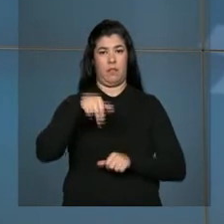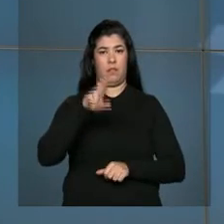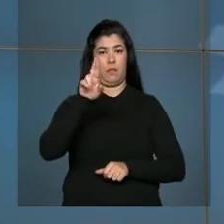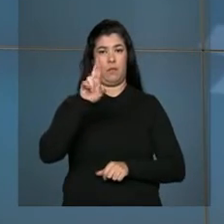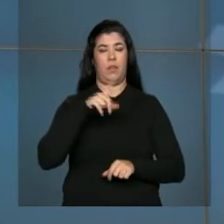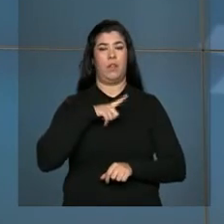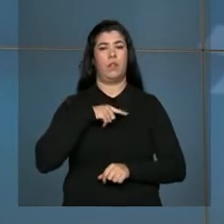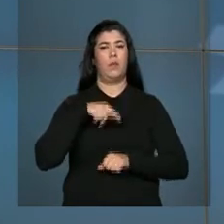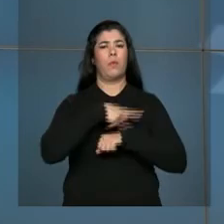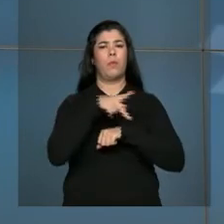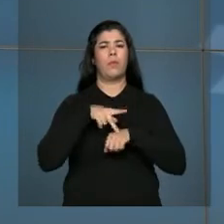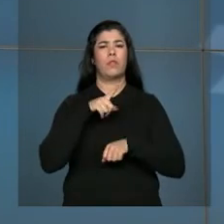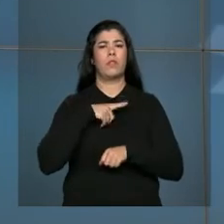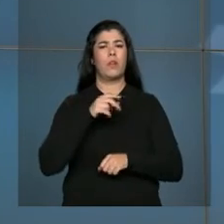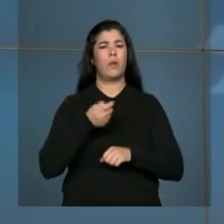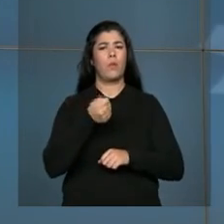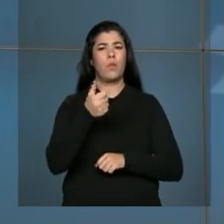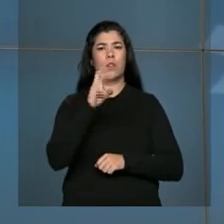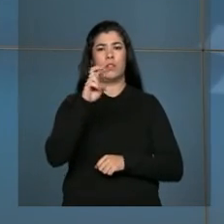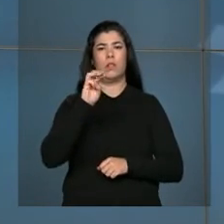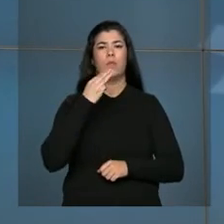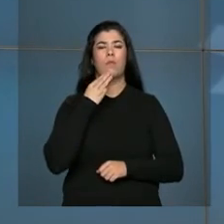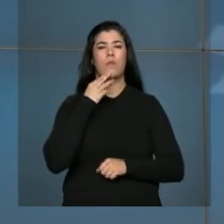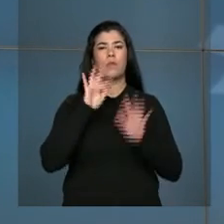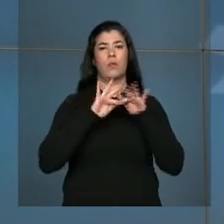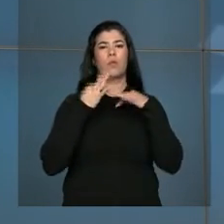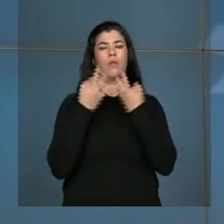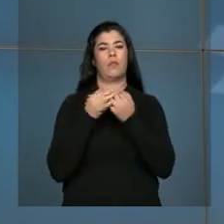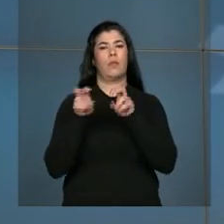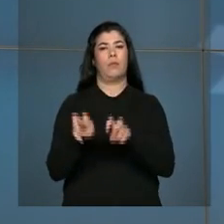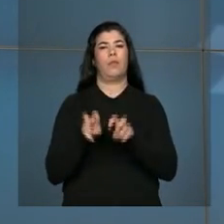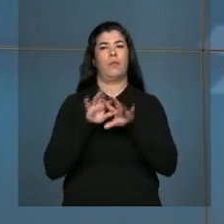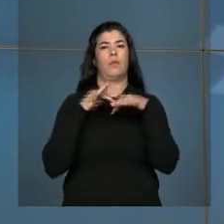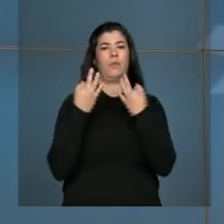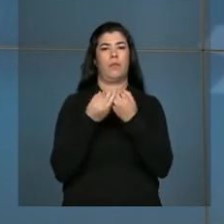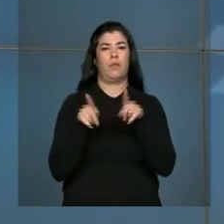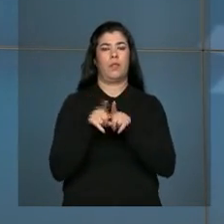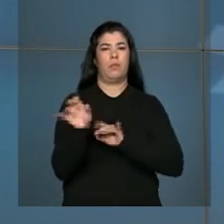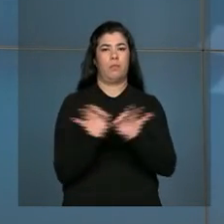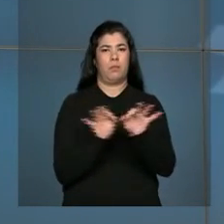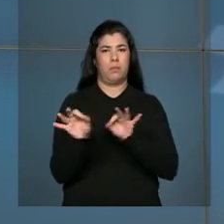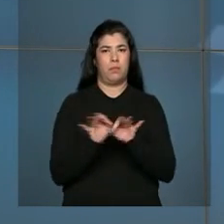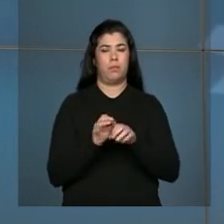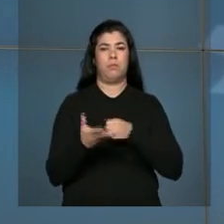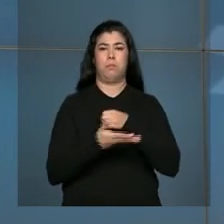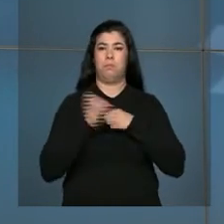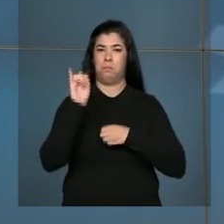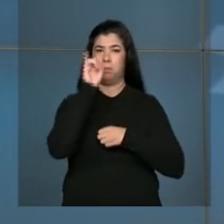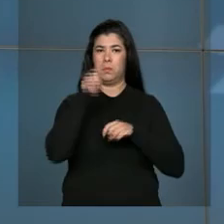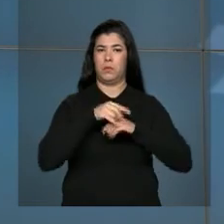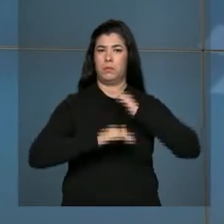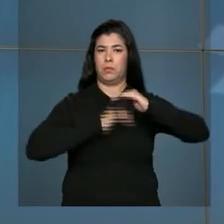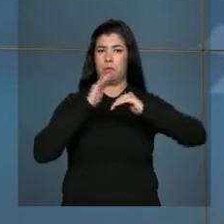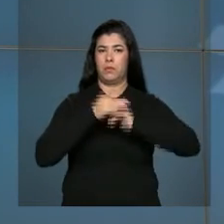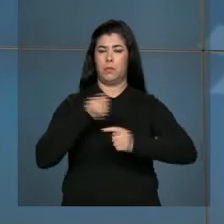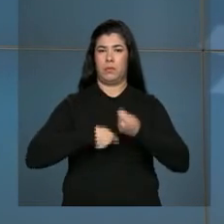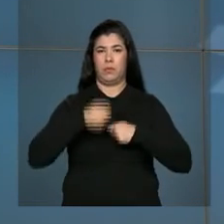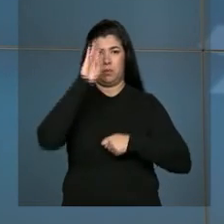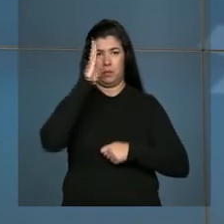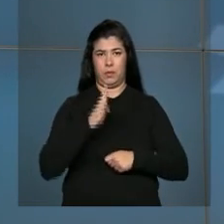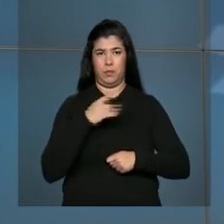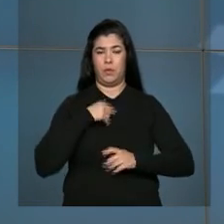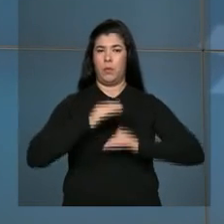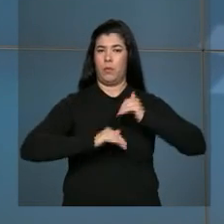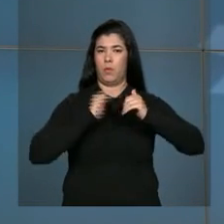país possui hoje quase 5 milhões de famílias de pequenos agricultores, parcela fundamental para o desenvolvimento da economia do Brasil.